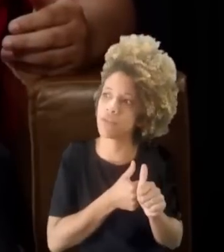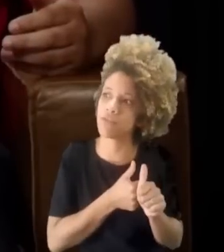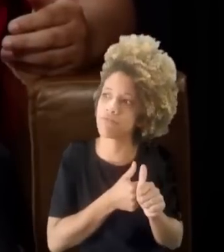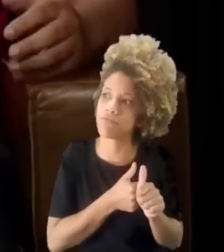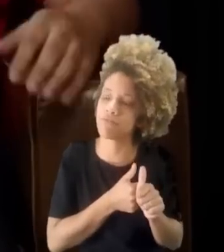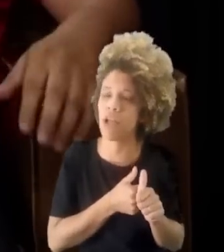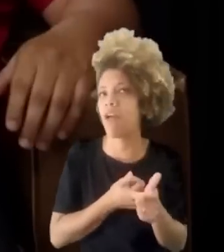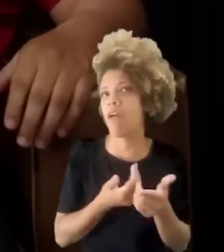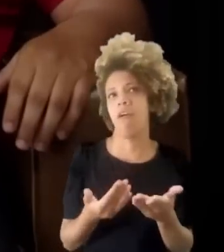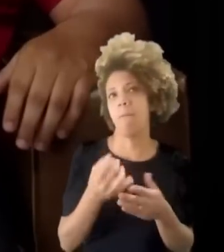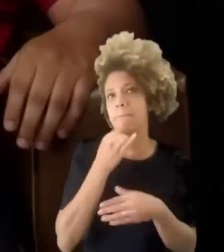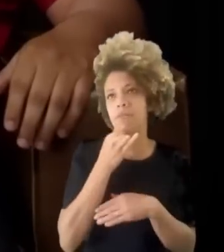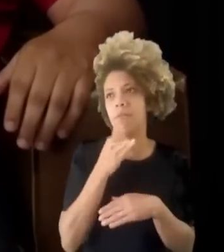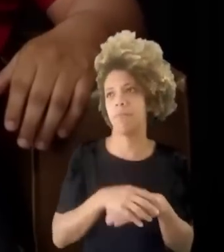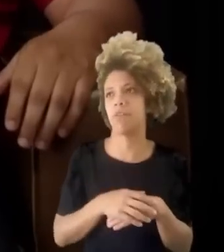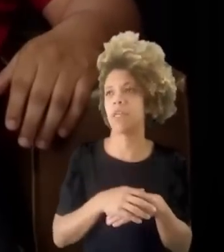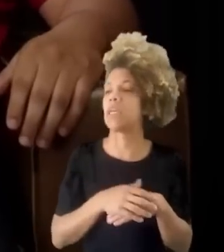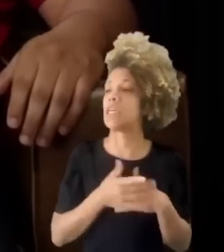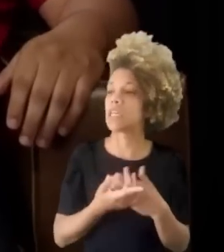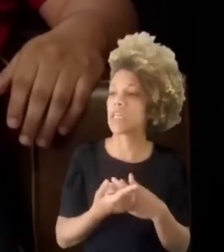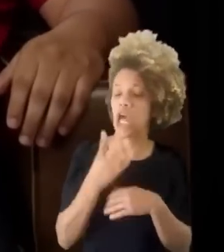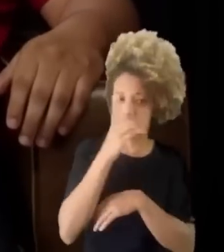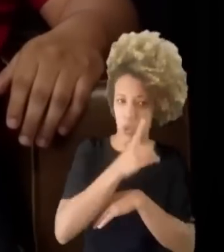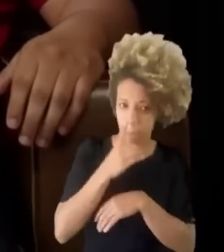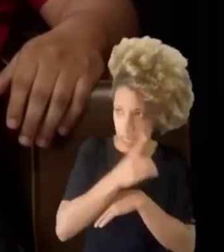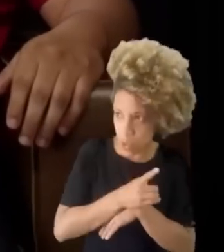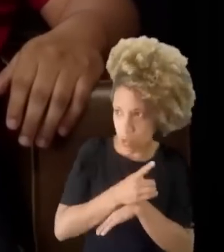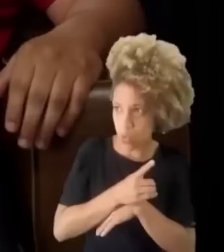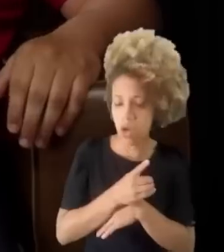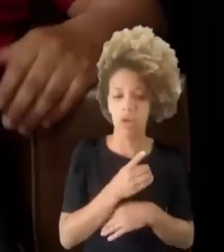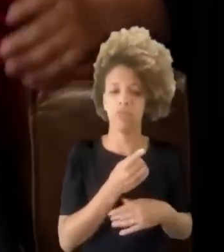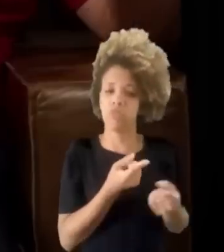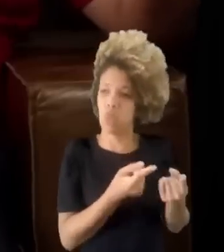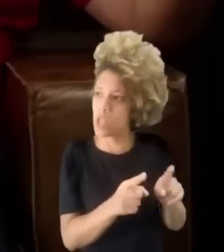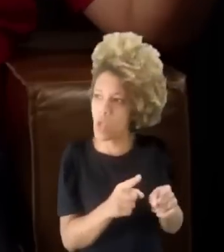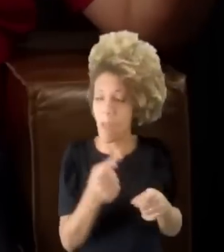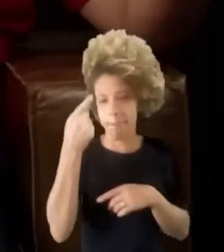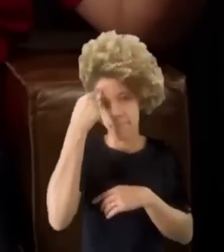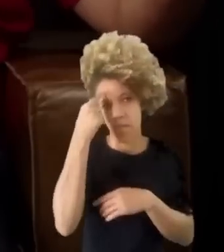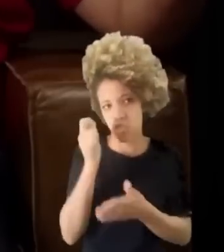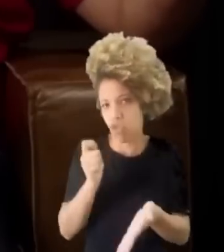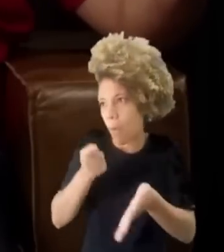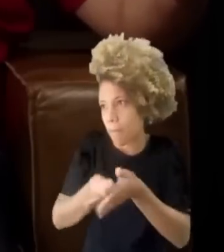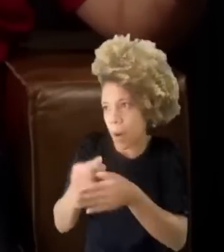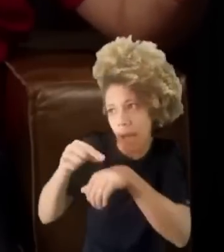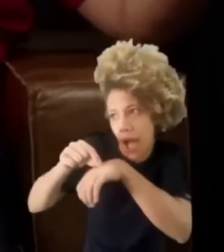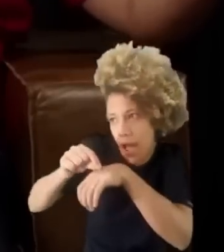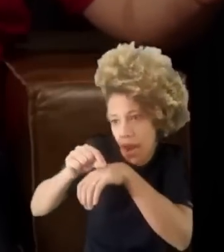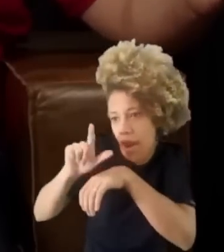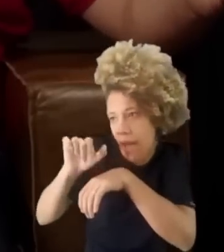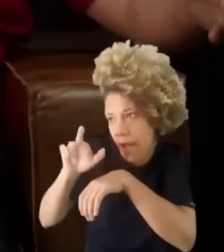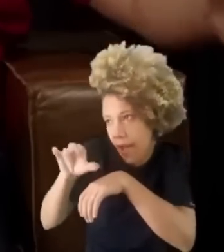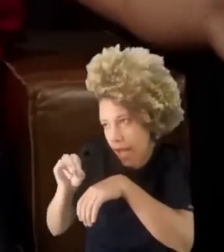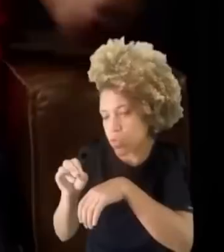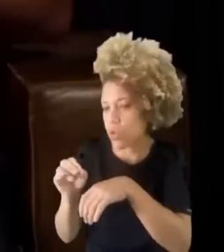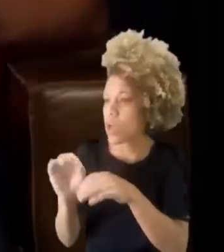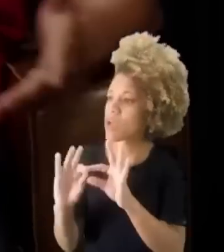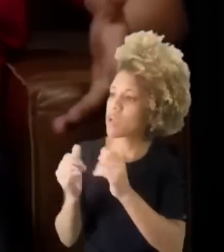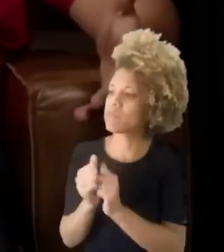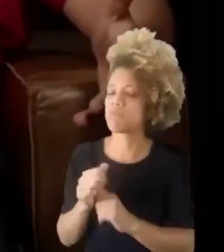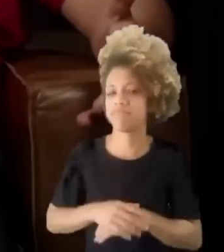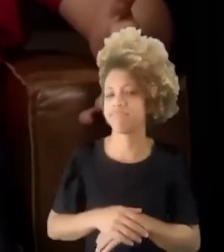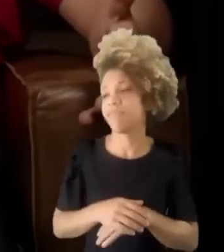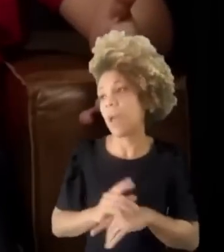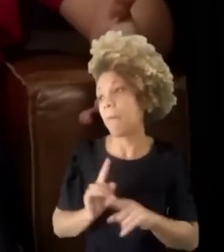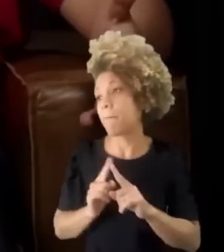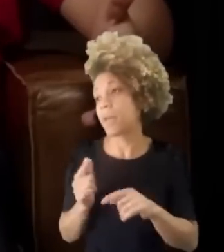mim mano o cara que ia domingo no açougue com a esposa pensando em comprar uma peça de lagarto para fazer uma moça legal e só conseguia